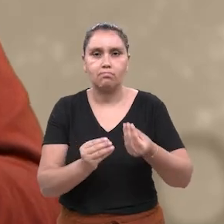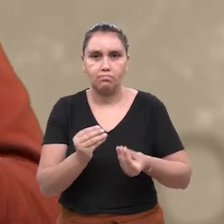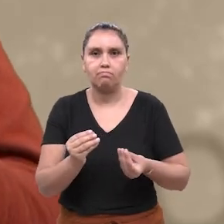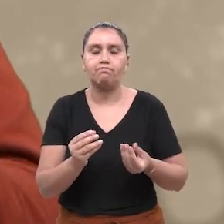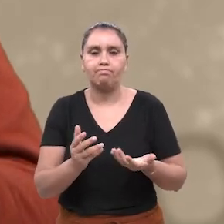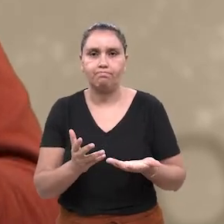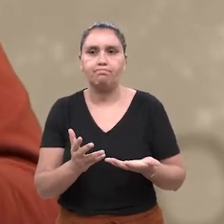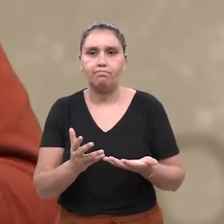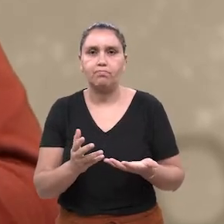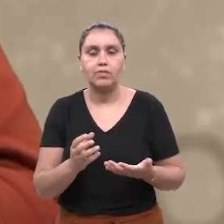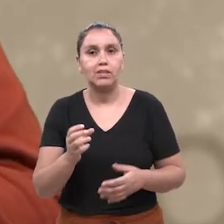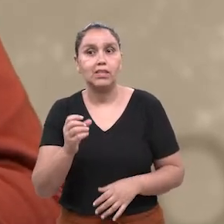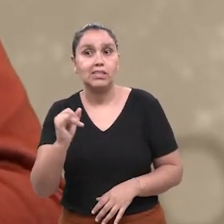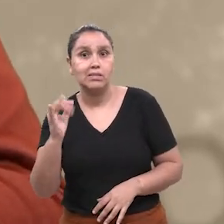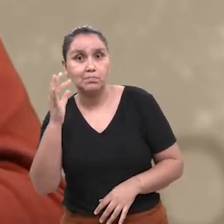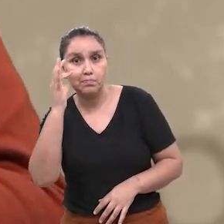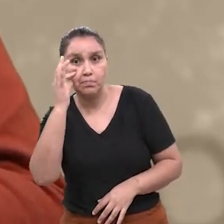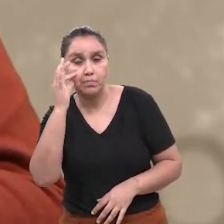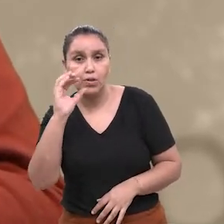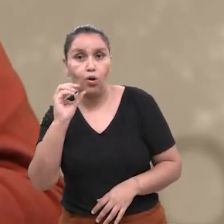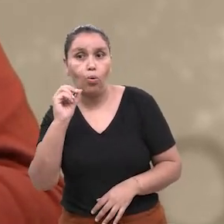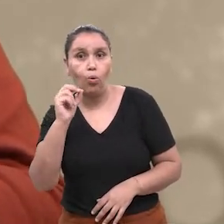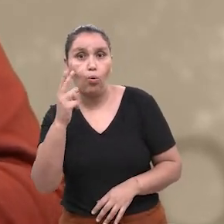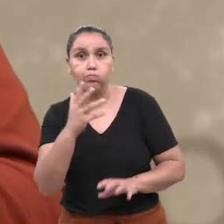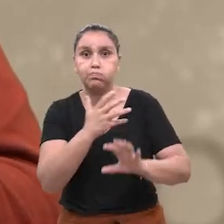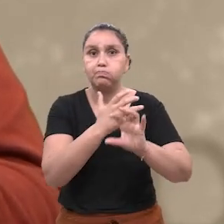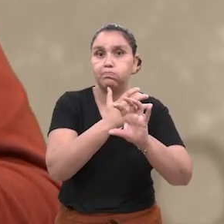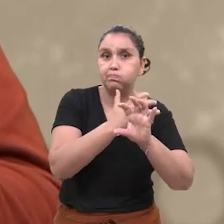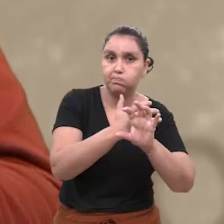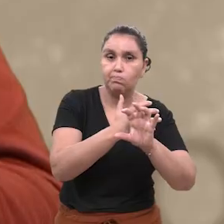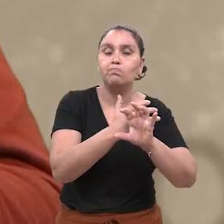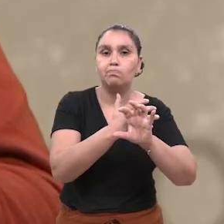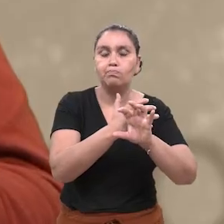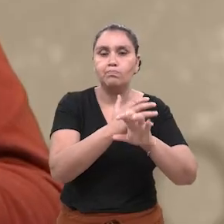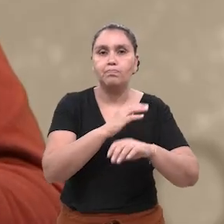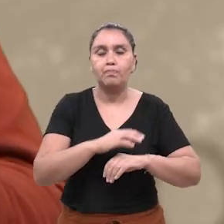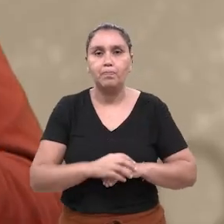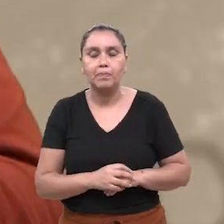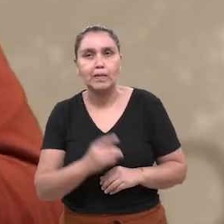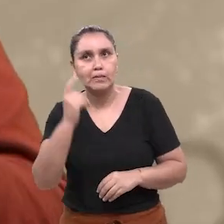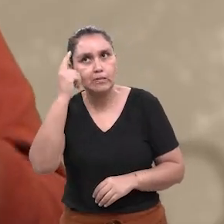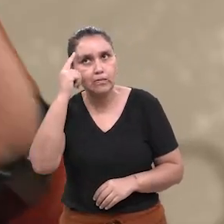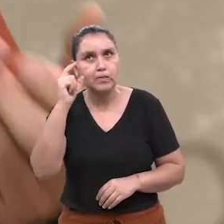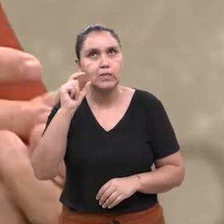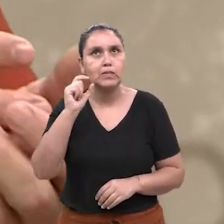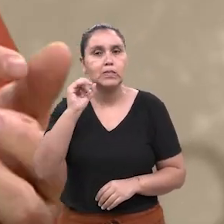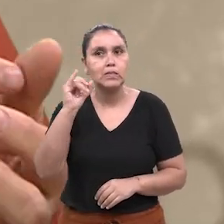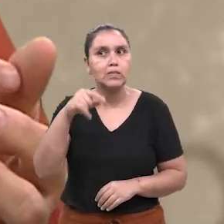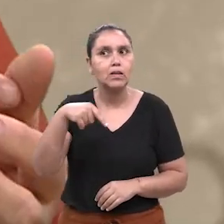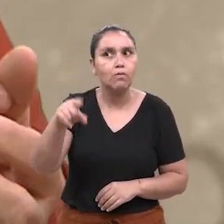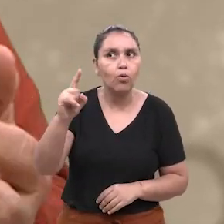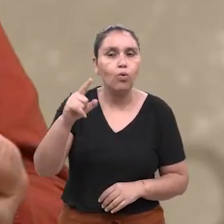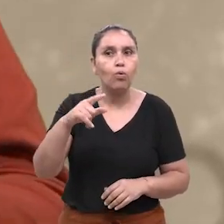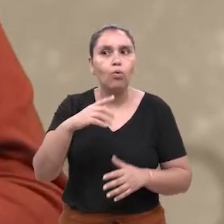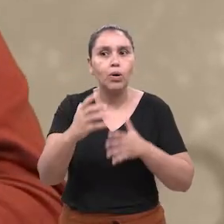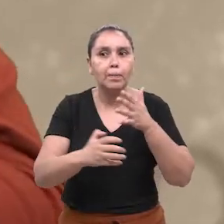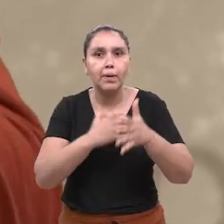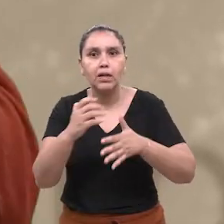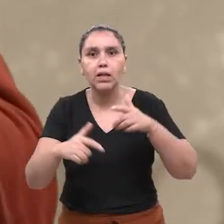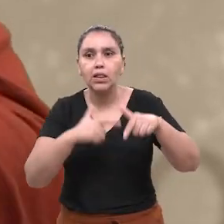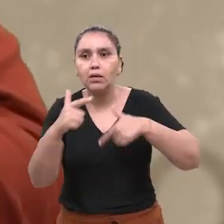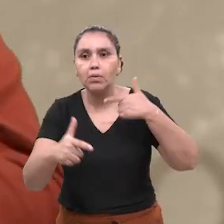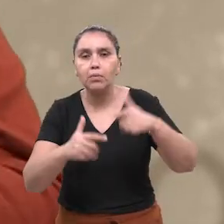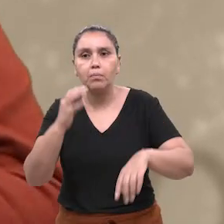dar a resposta para a população, da qual nos dizia: bom, se eu tenho que ir trabalhar na minha empresa, por